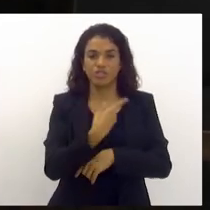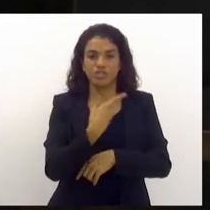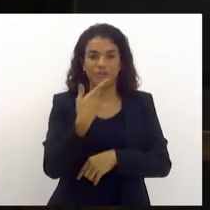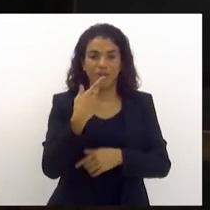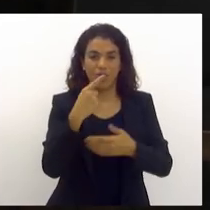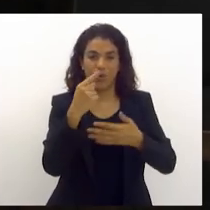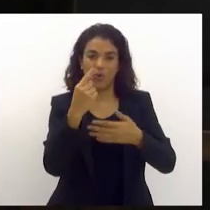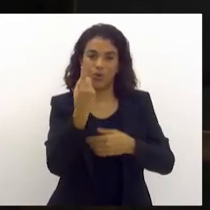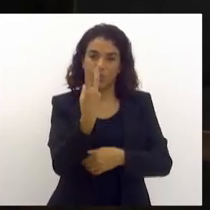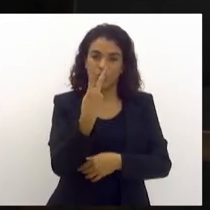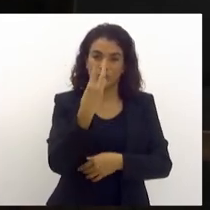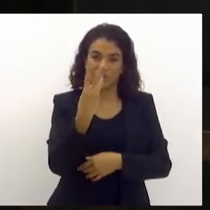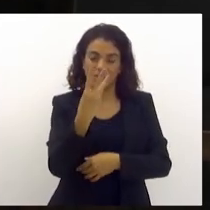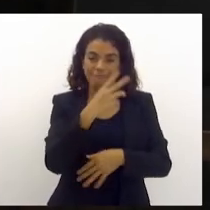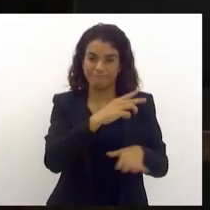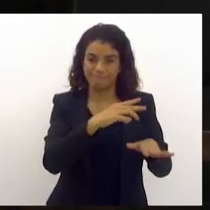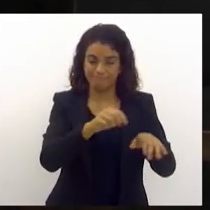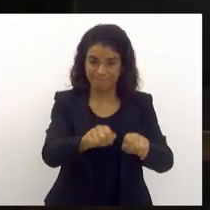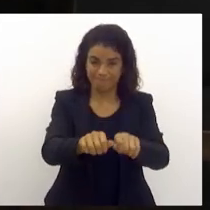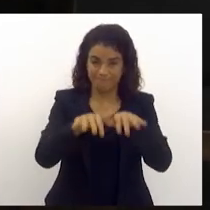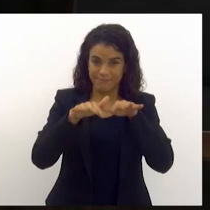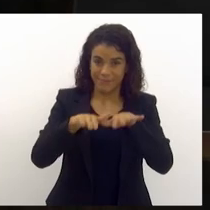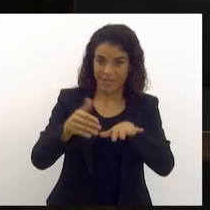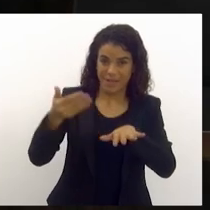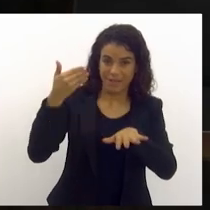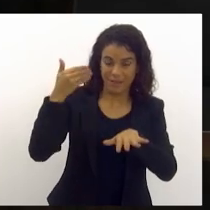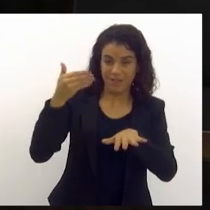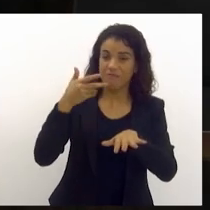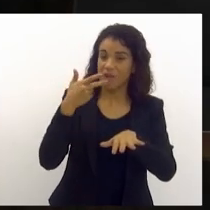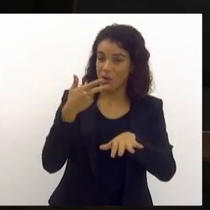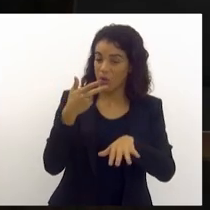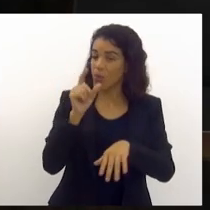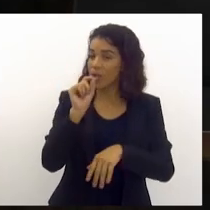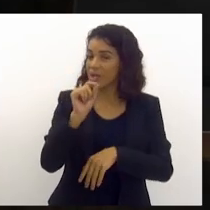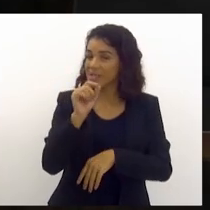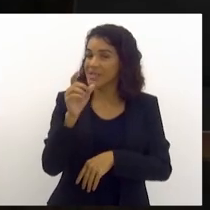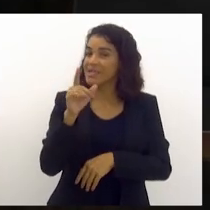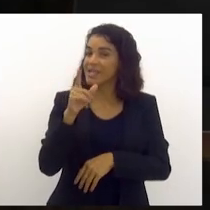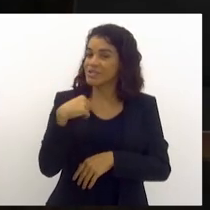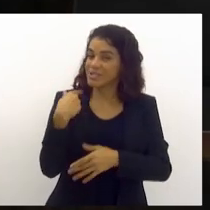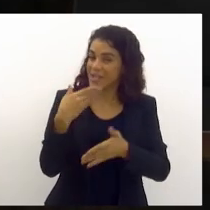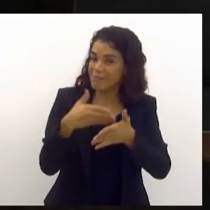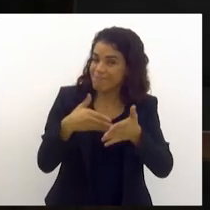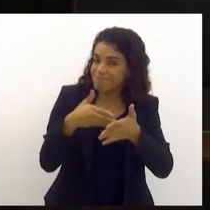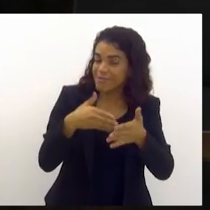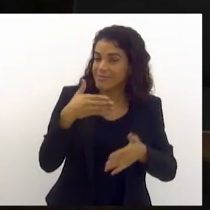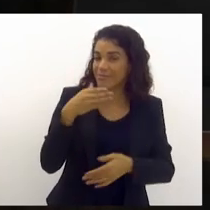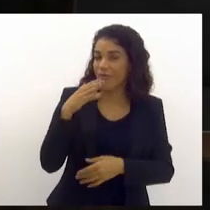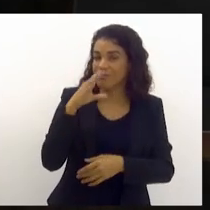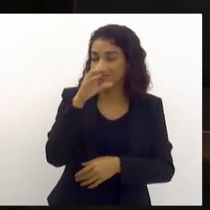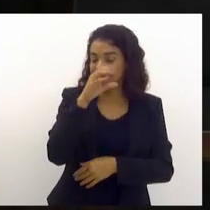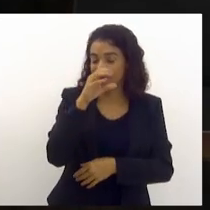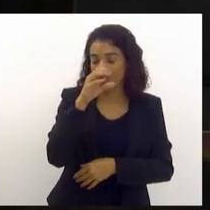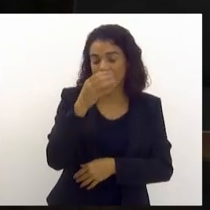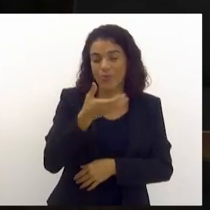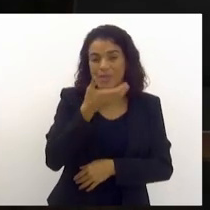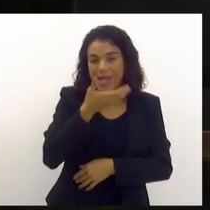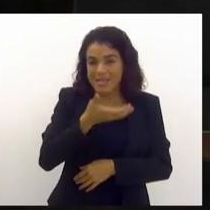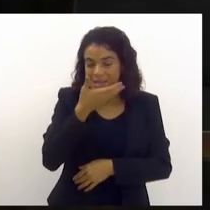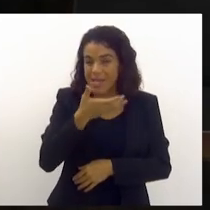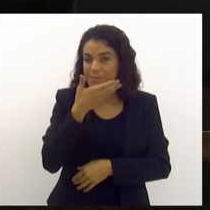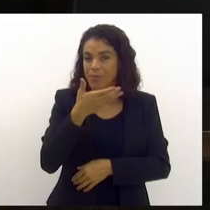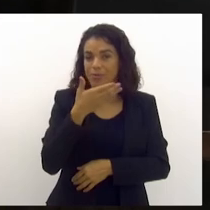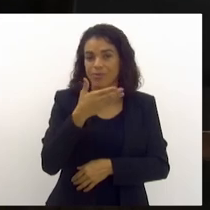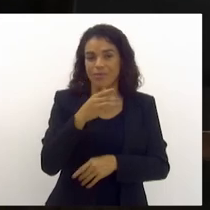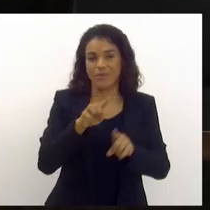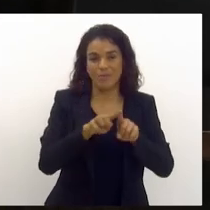duas, três sessões atrás que a gente ia enfrentar um final de ano dando prioridade máxima à segurança pública. Verdade. Eu quero agradecer que desde o